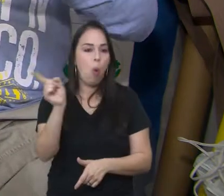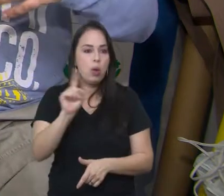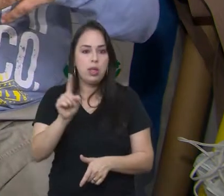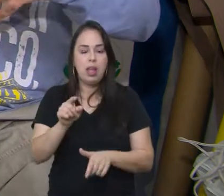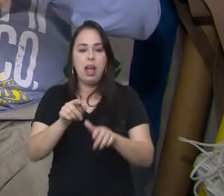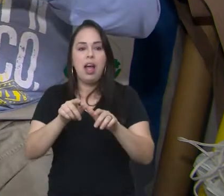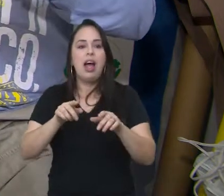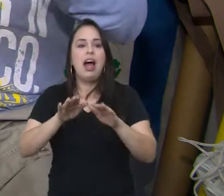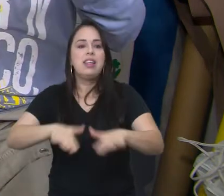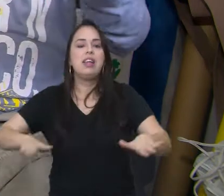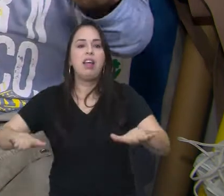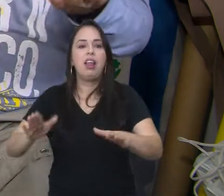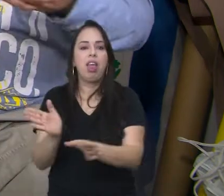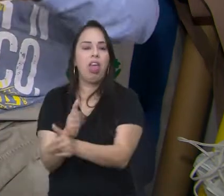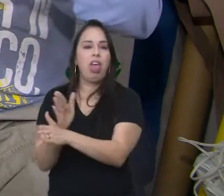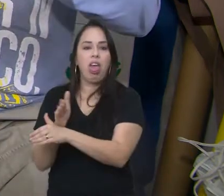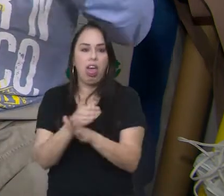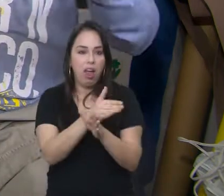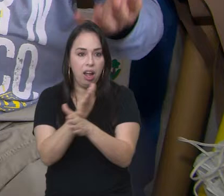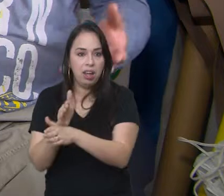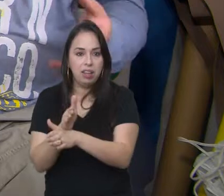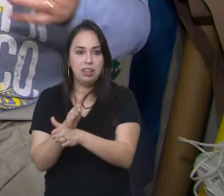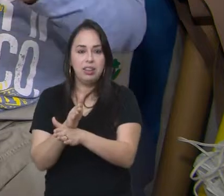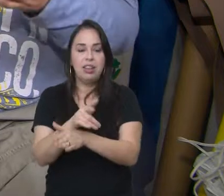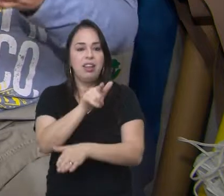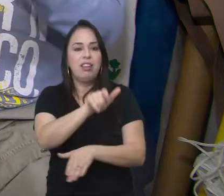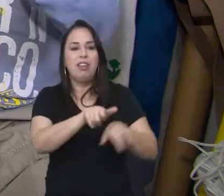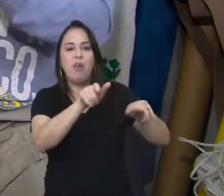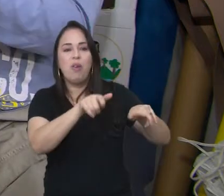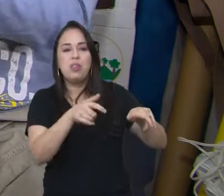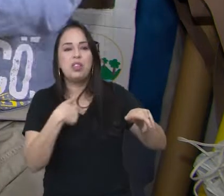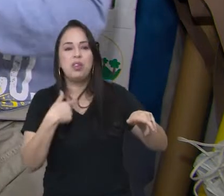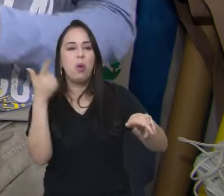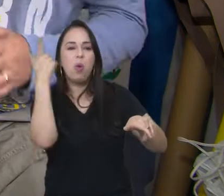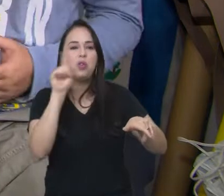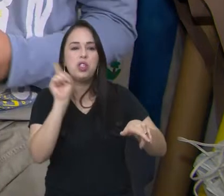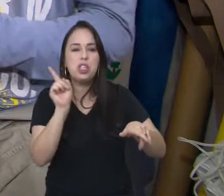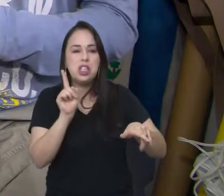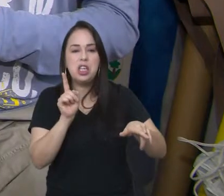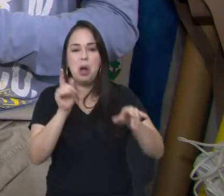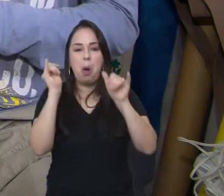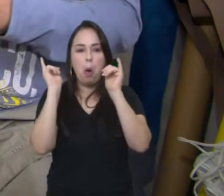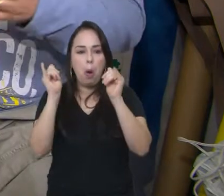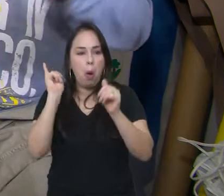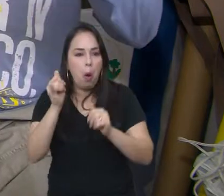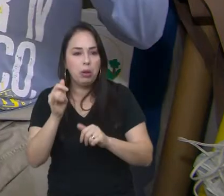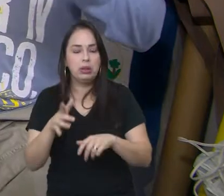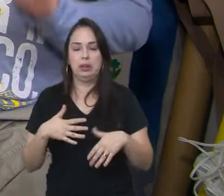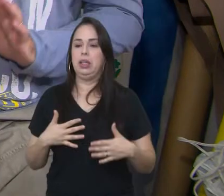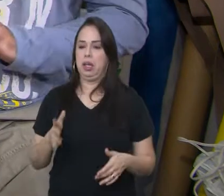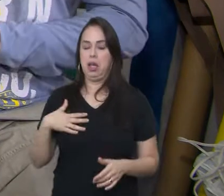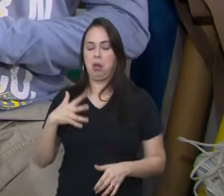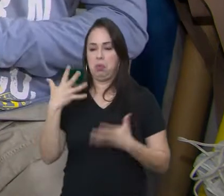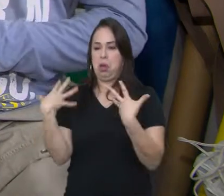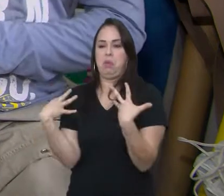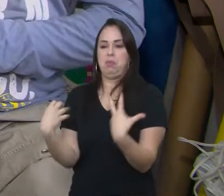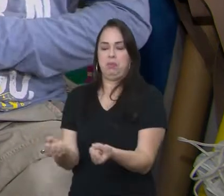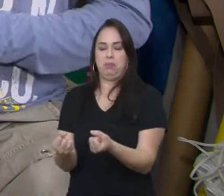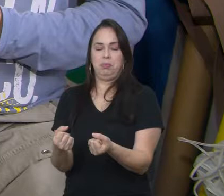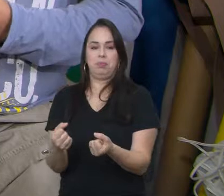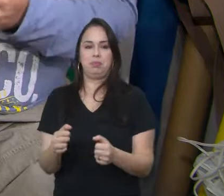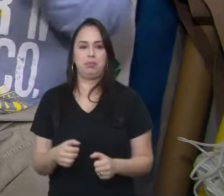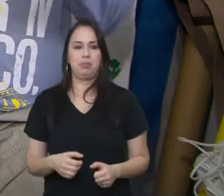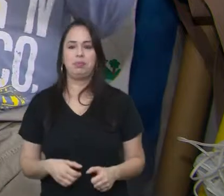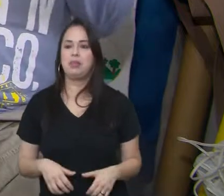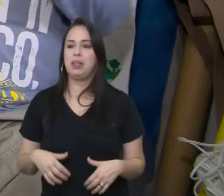simplesmente não conseguiram terminar e tal. Você tem certeza que você quer fazer? Eu falei assim, não, pode deixar. Nossa, que a gente que se animador, vira, né?